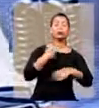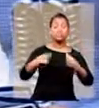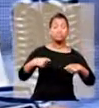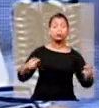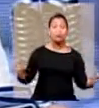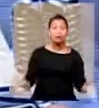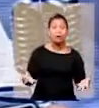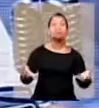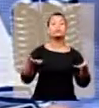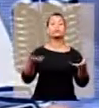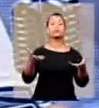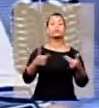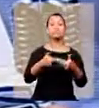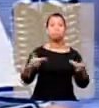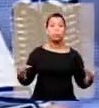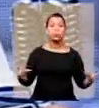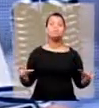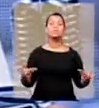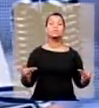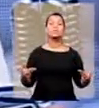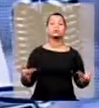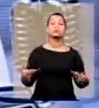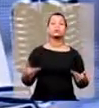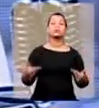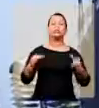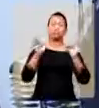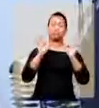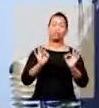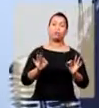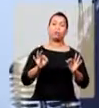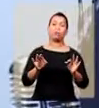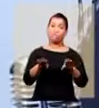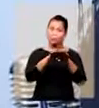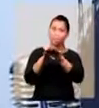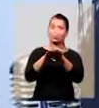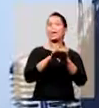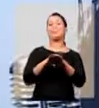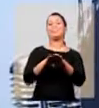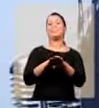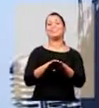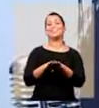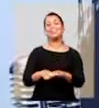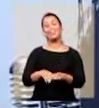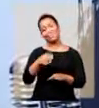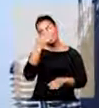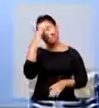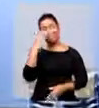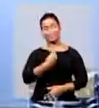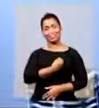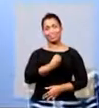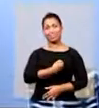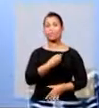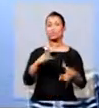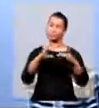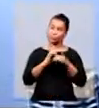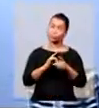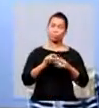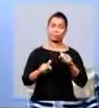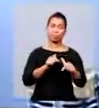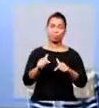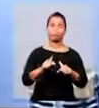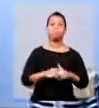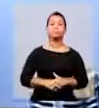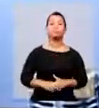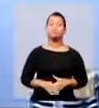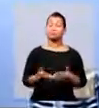para que ela esteja nessa sociedade, nesse mercado de trabalho. Como, né, Jatobá, inserida na sociedade. Não, sem sombra de dúvida. É sempre a